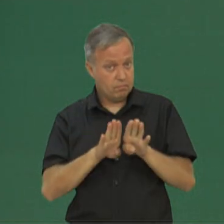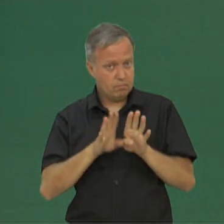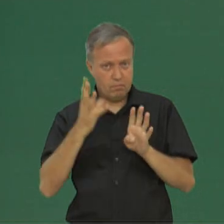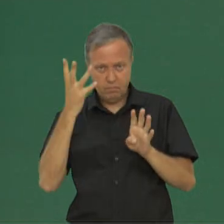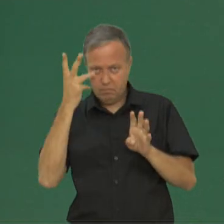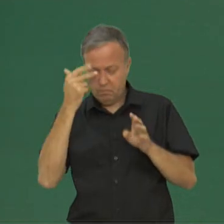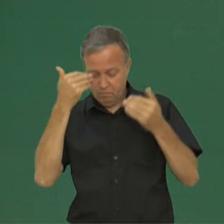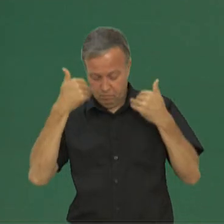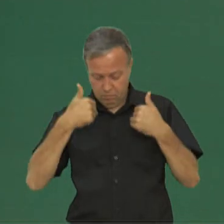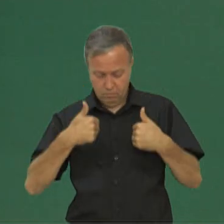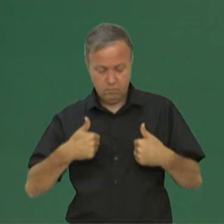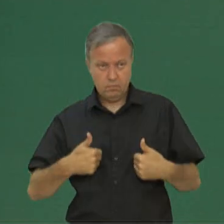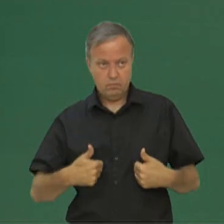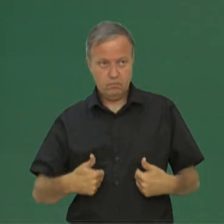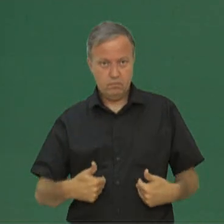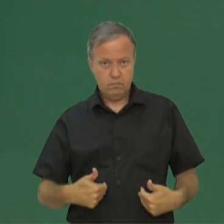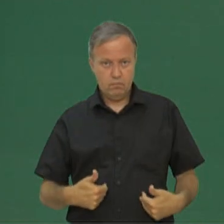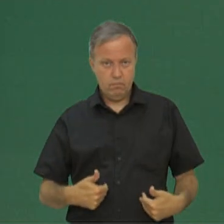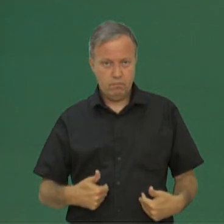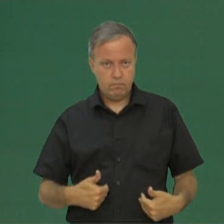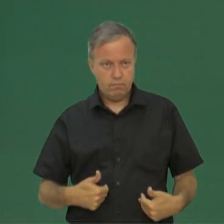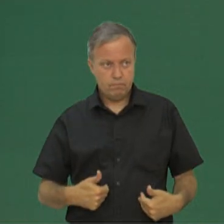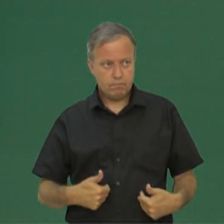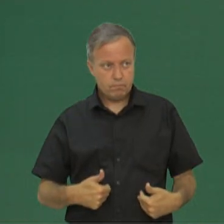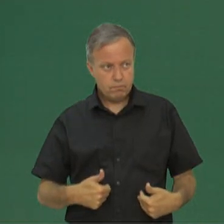né? Era assim,